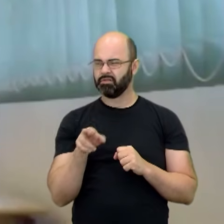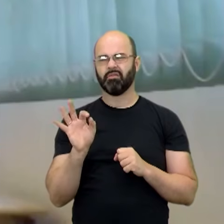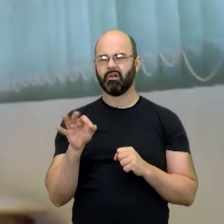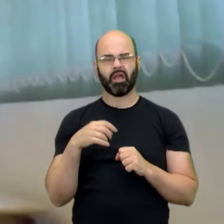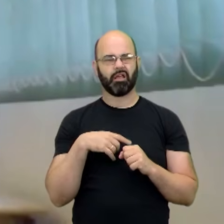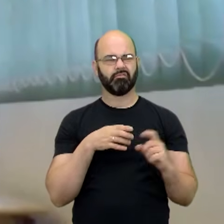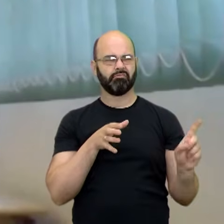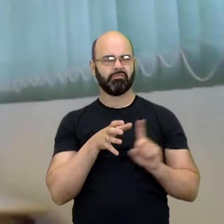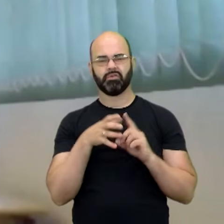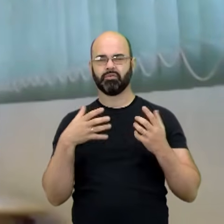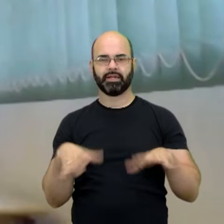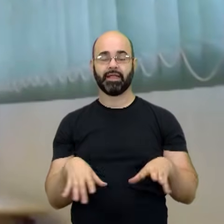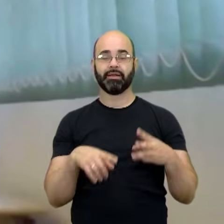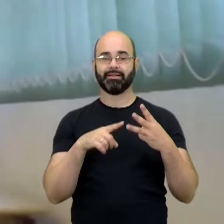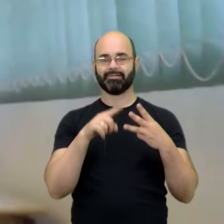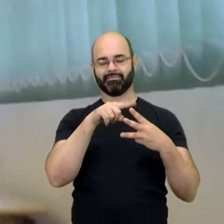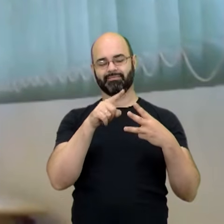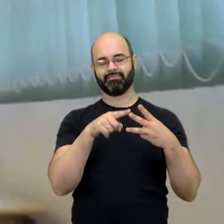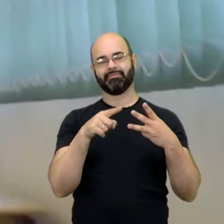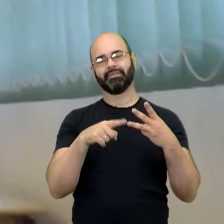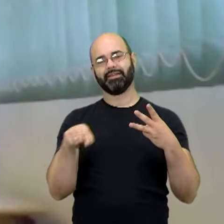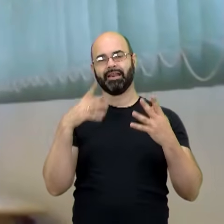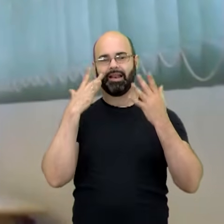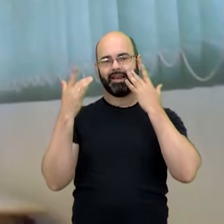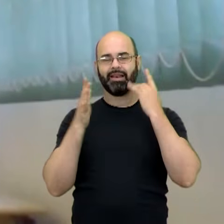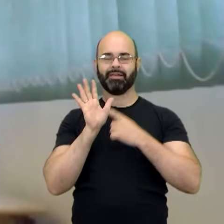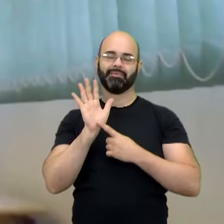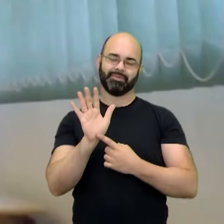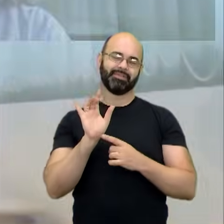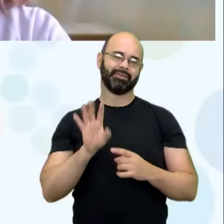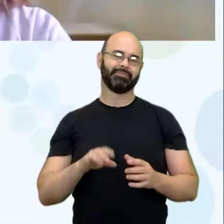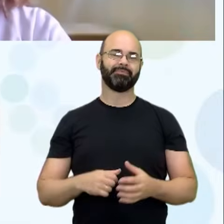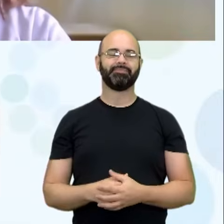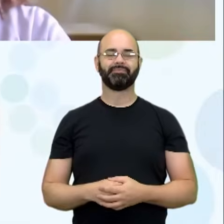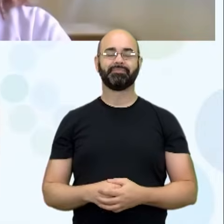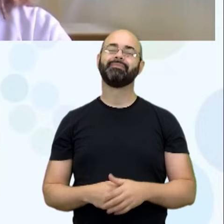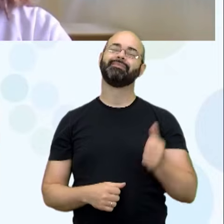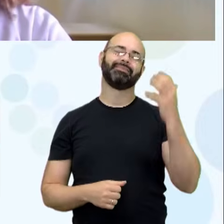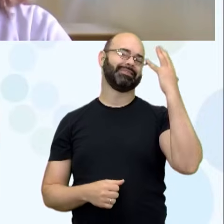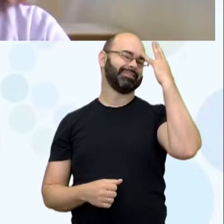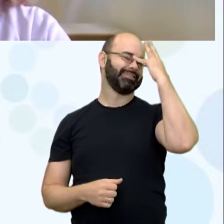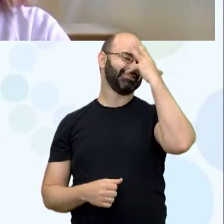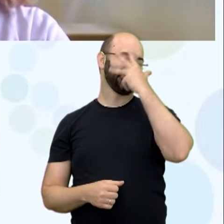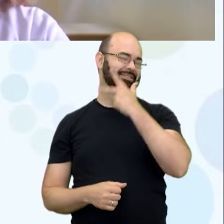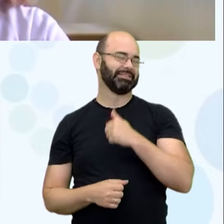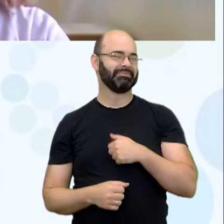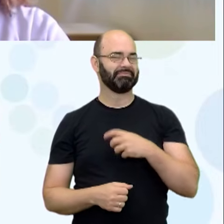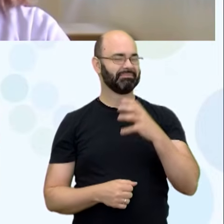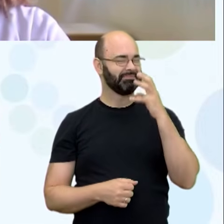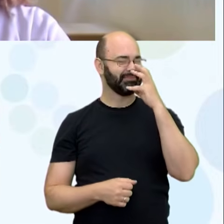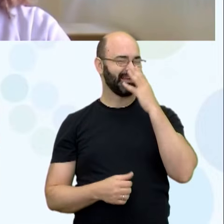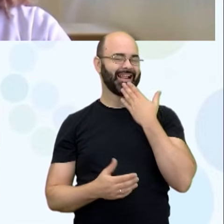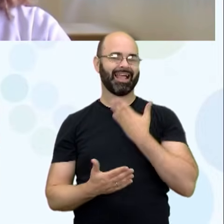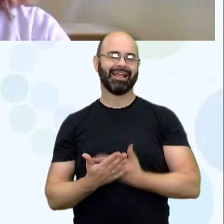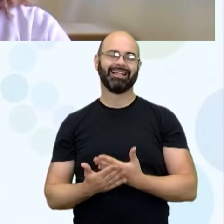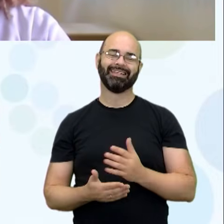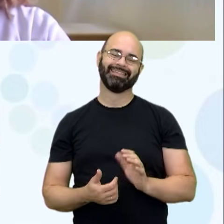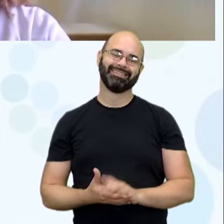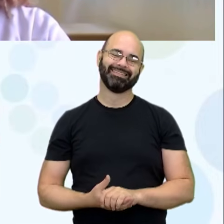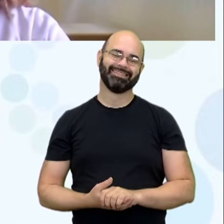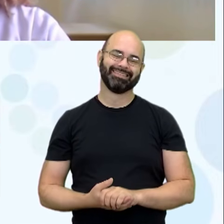esses os 3 tópicos que a gente quis apresentar no teatro. Que linda! Nossa, que incrível! Sim.